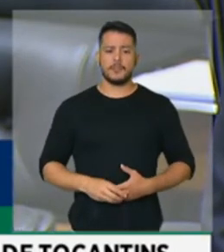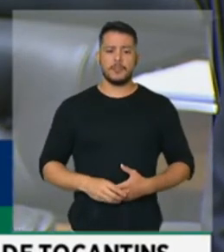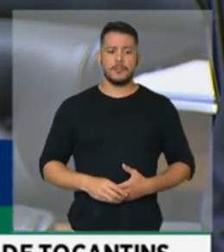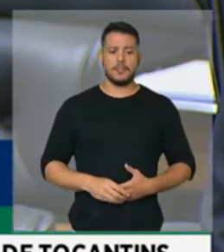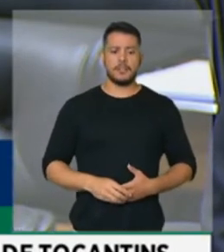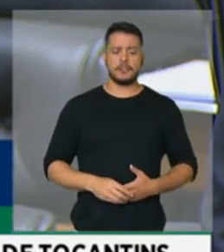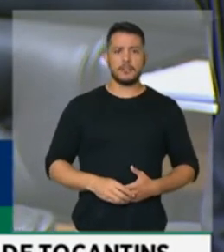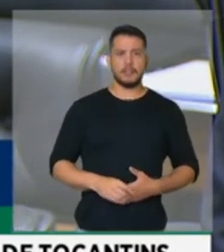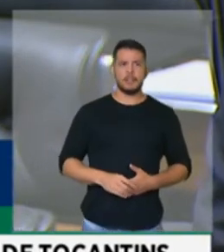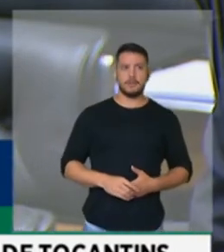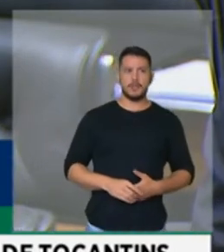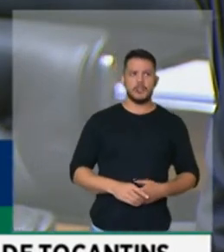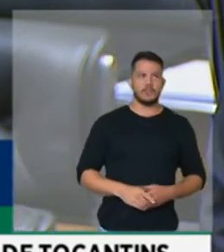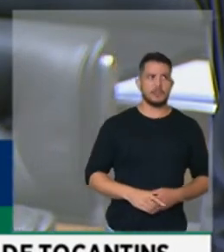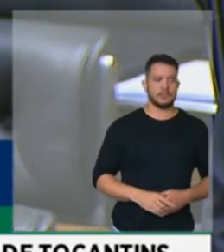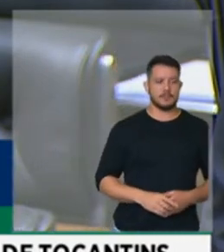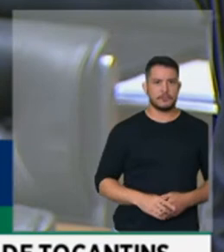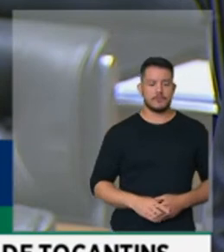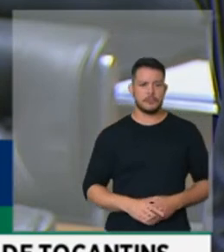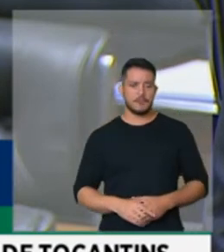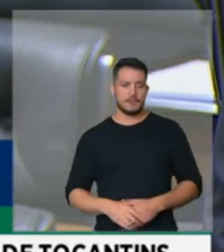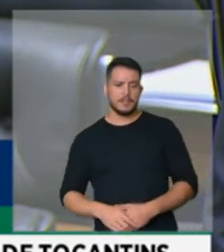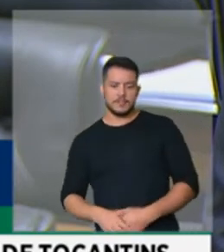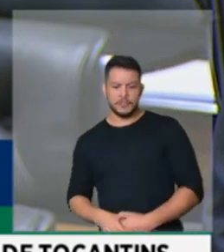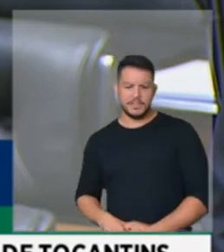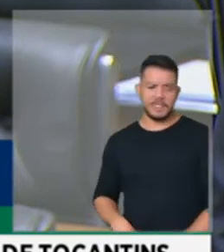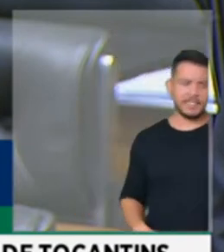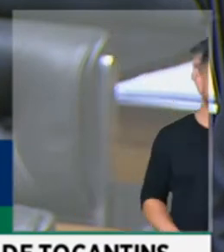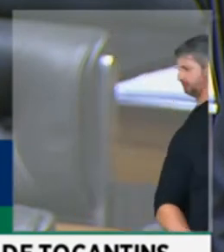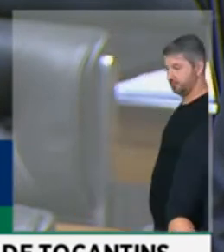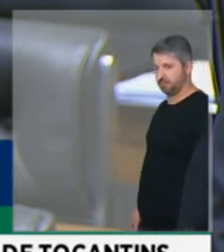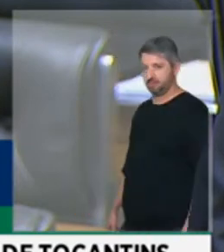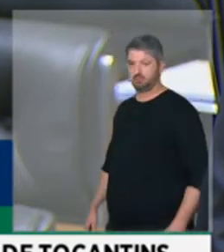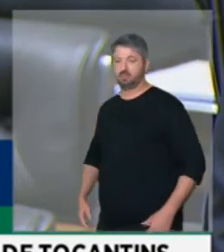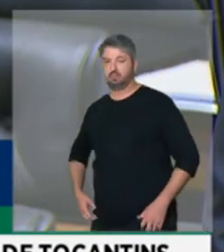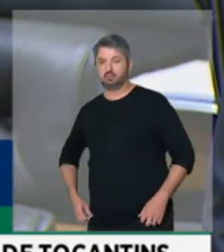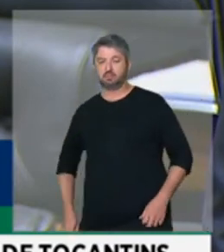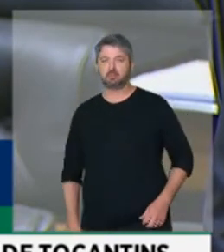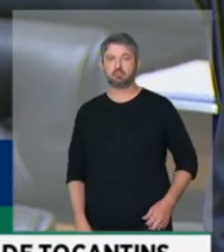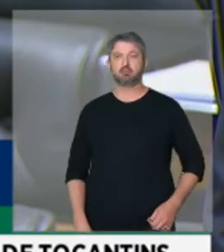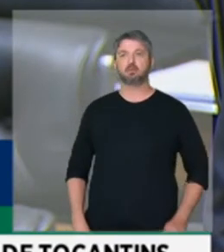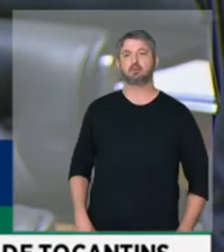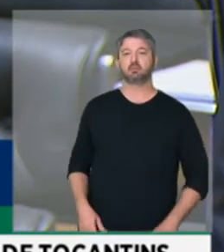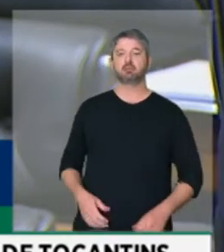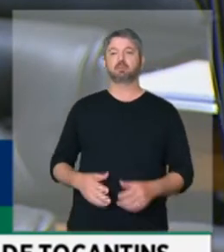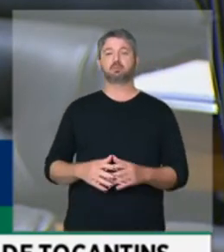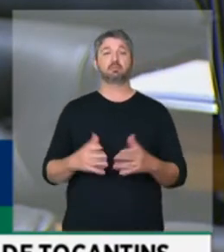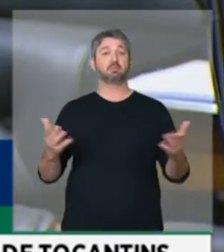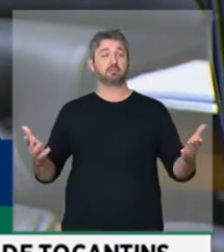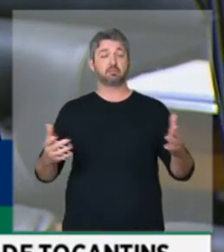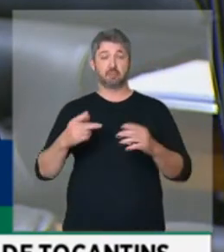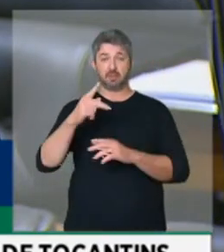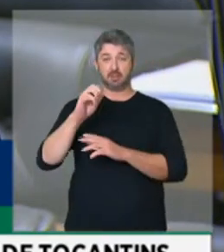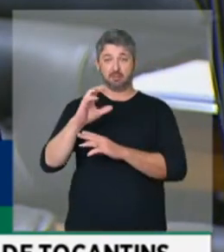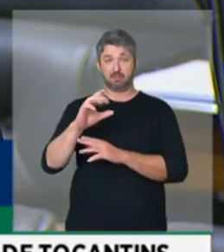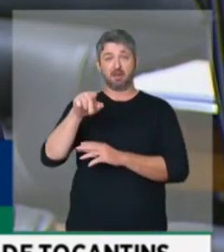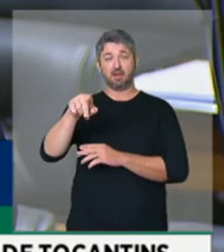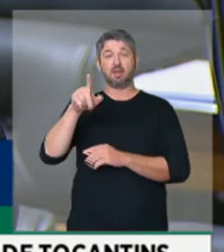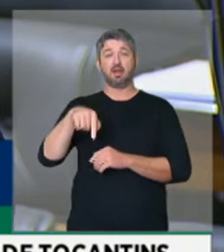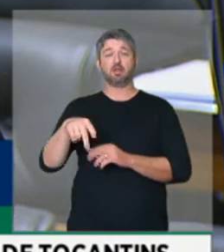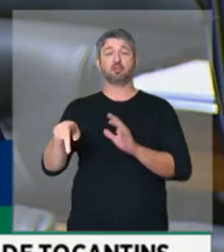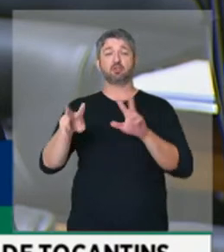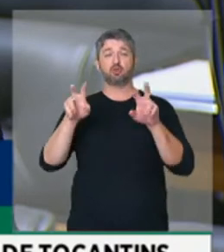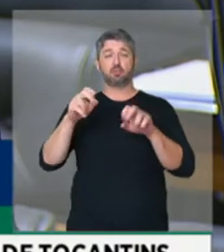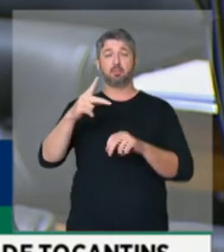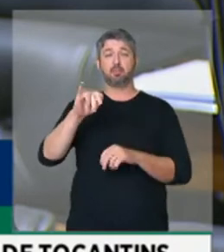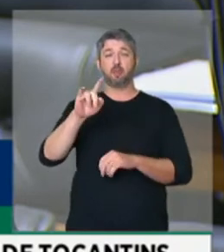nada mais é do que um reconhecimento ao grande trabalho que eles vêm prestado ao estado. Então essa PEC, que é a PEC dos pioneiros,